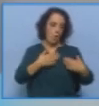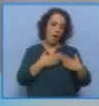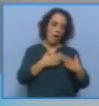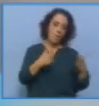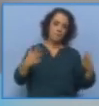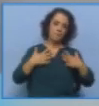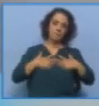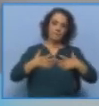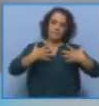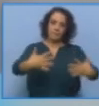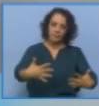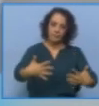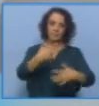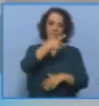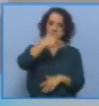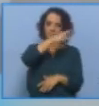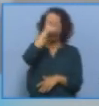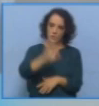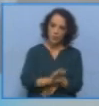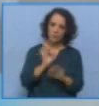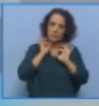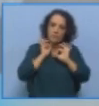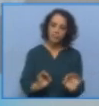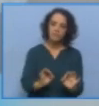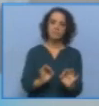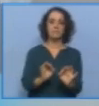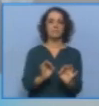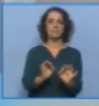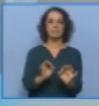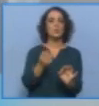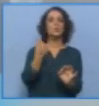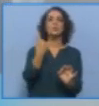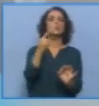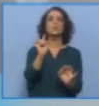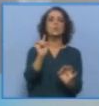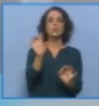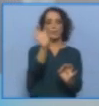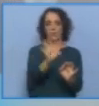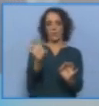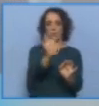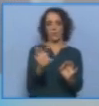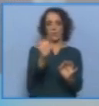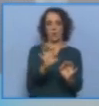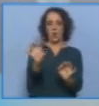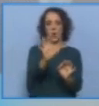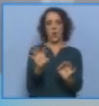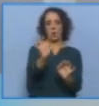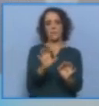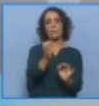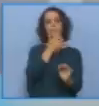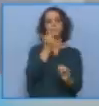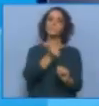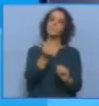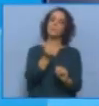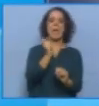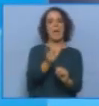entrega total e não tanto de algo coreográfico em que nos podemos